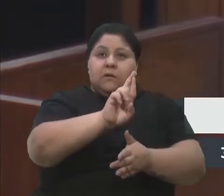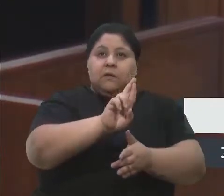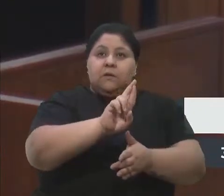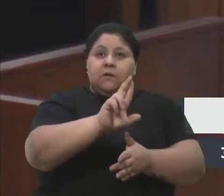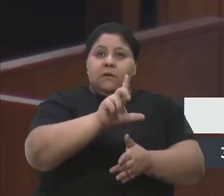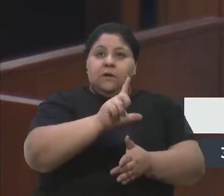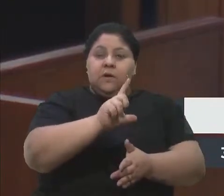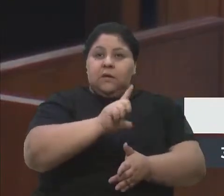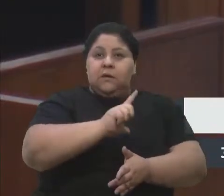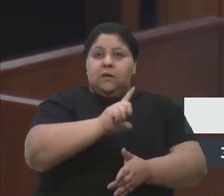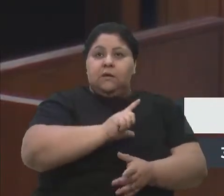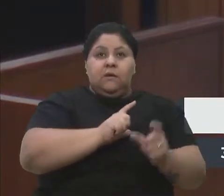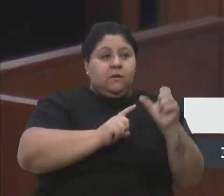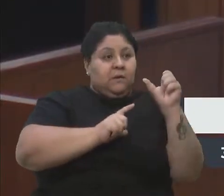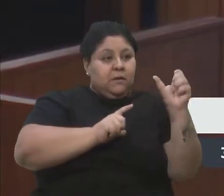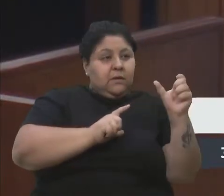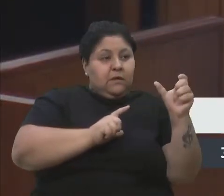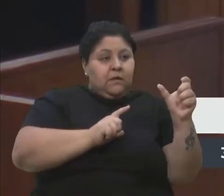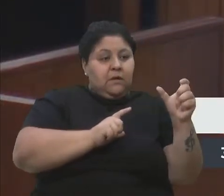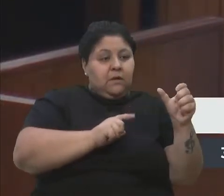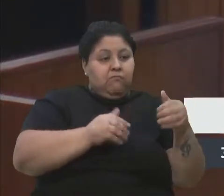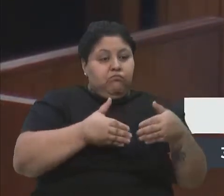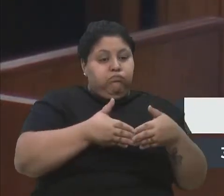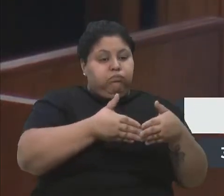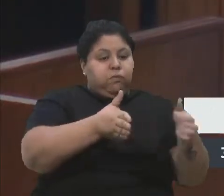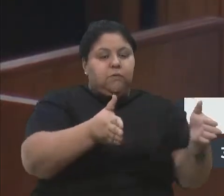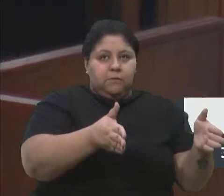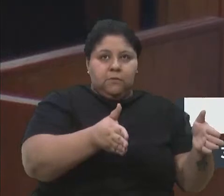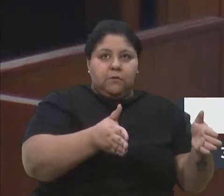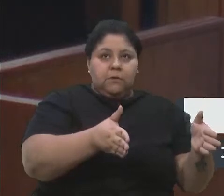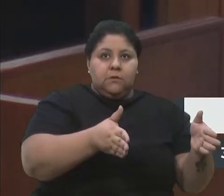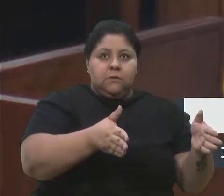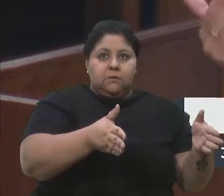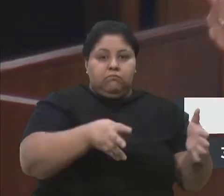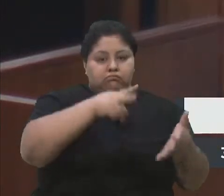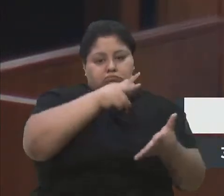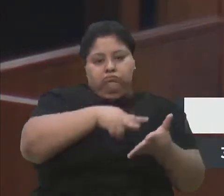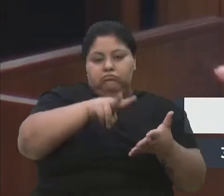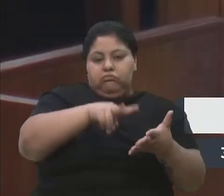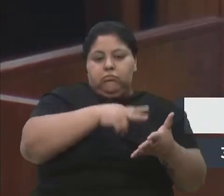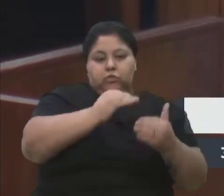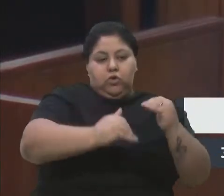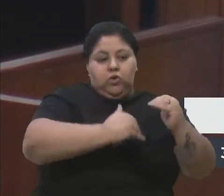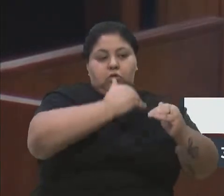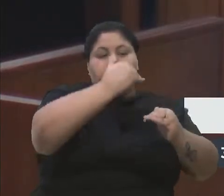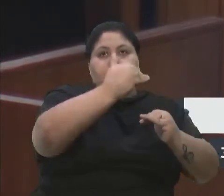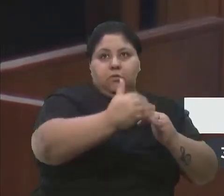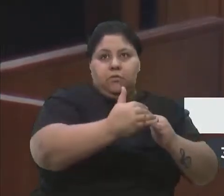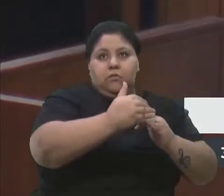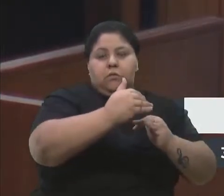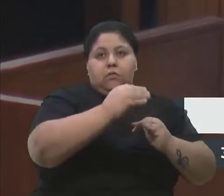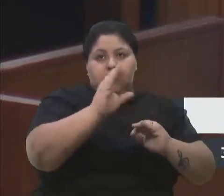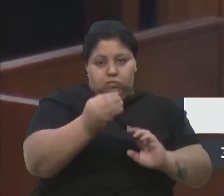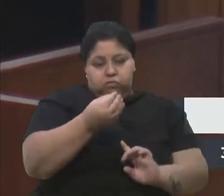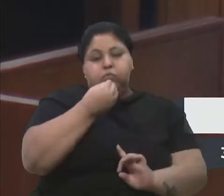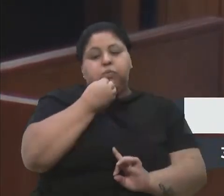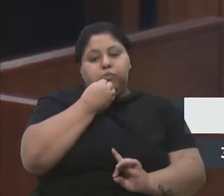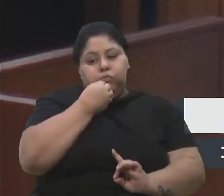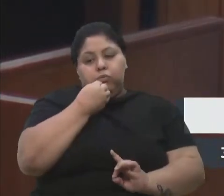a entrada é liberada, né? E os shows e bailes, quando estiver lá dentro, obviamente, o acesso já